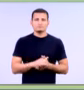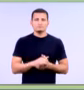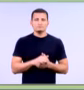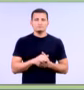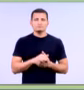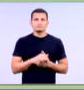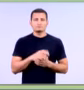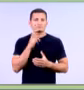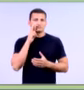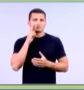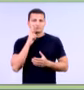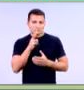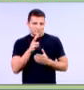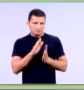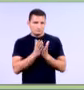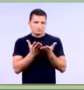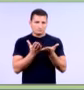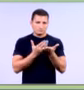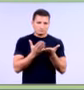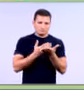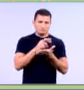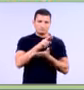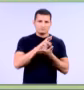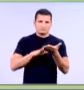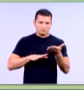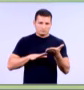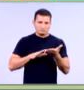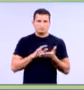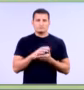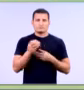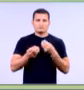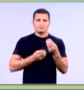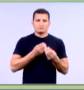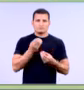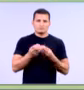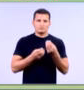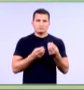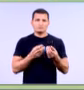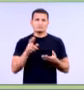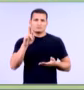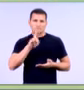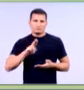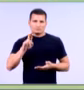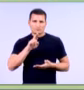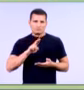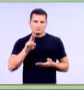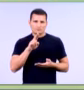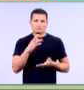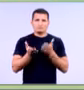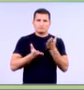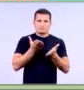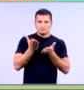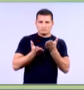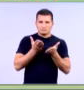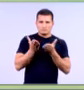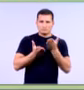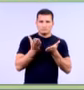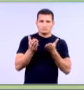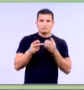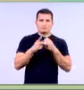observar no manual da redação como empregar esses tratamentos, esses fechos